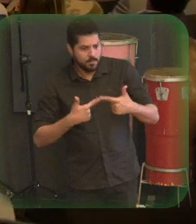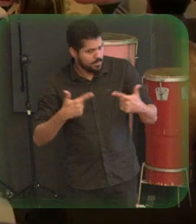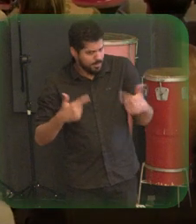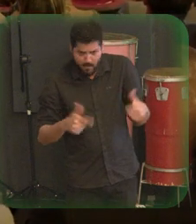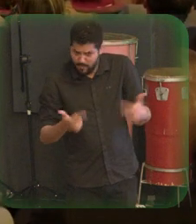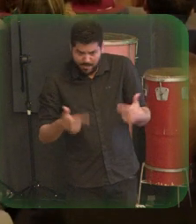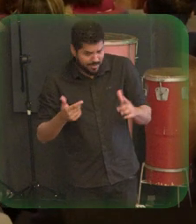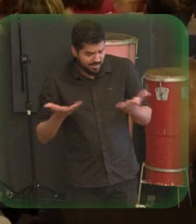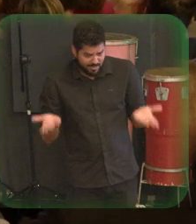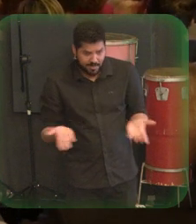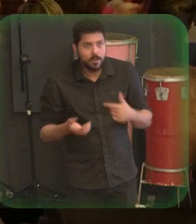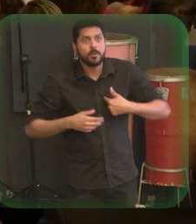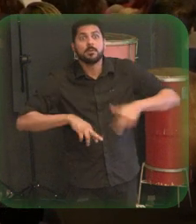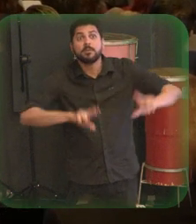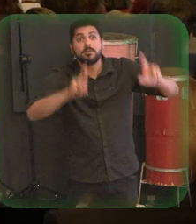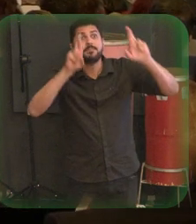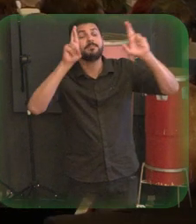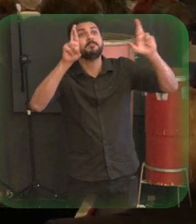que eu seja considerado